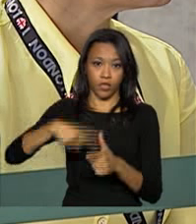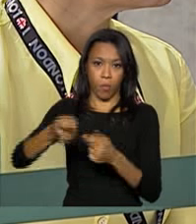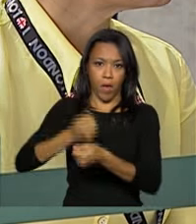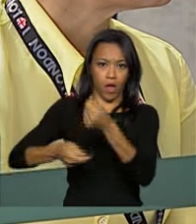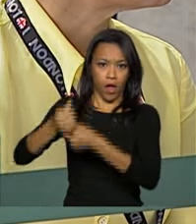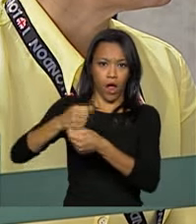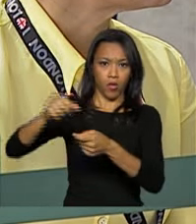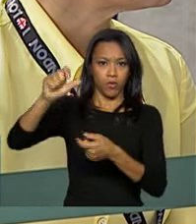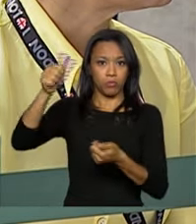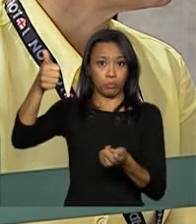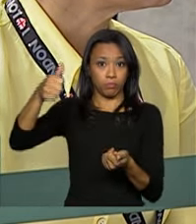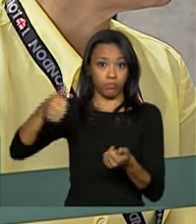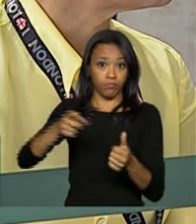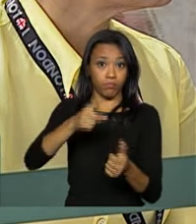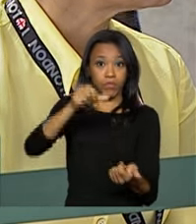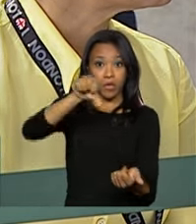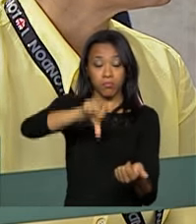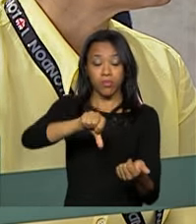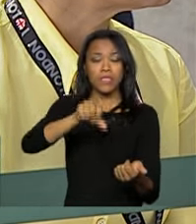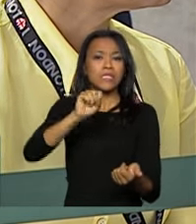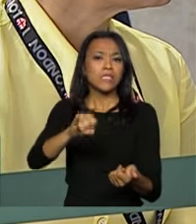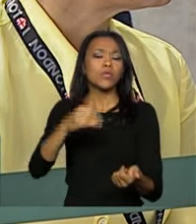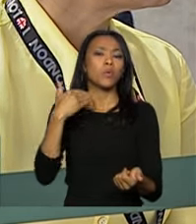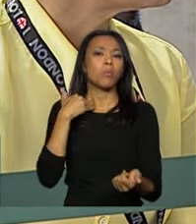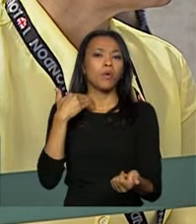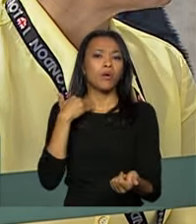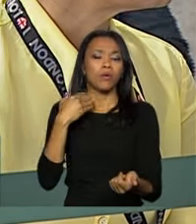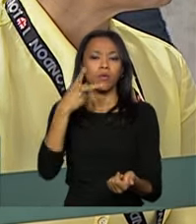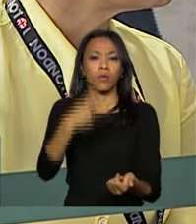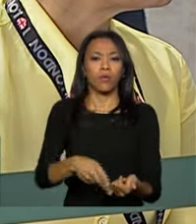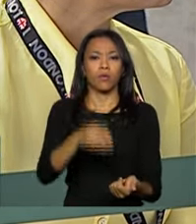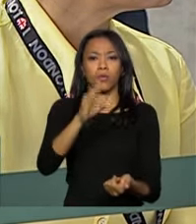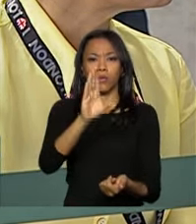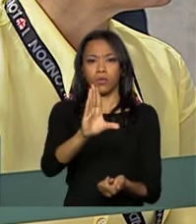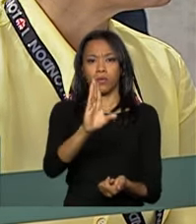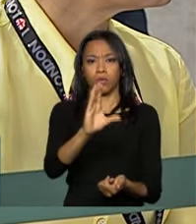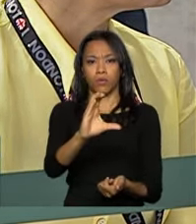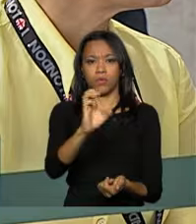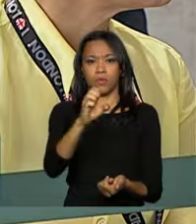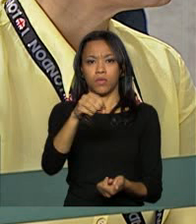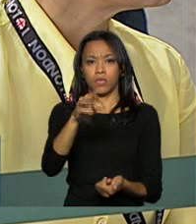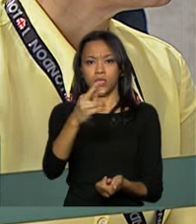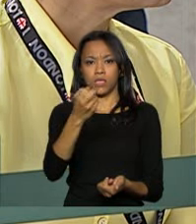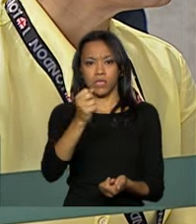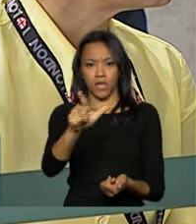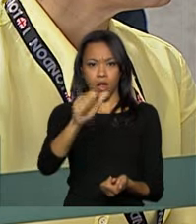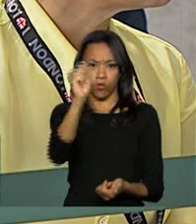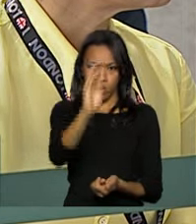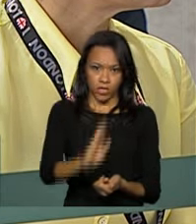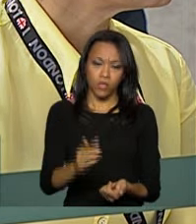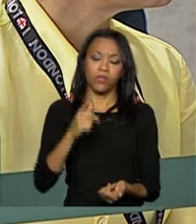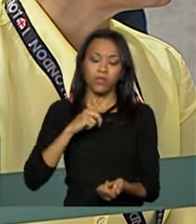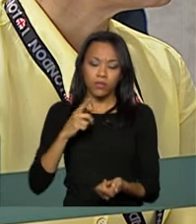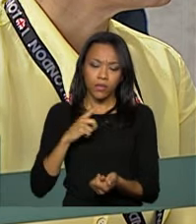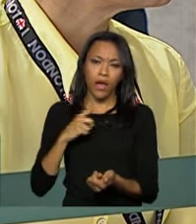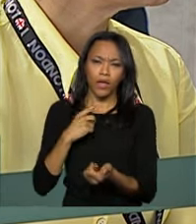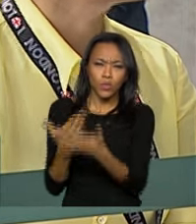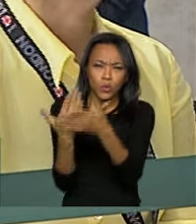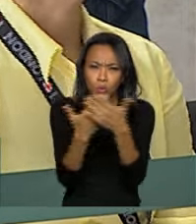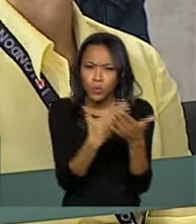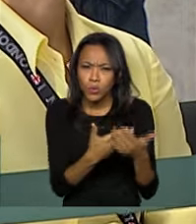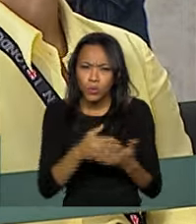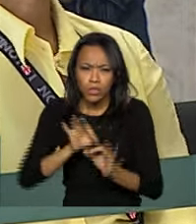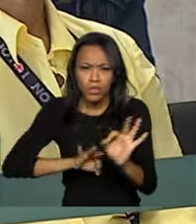Brasil e se o Banco Central do Brasil e se o time econômico do Governo está está estudando ações em conjunto com outros